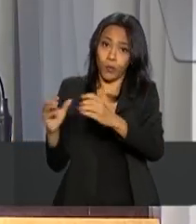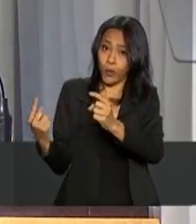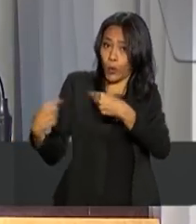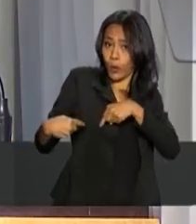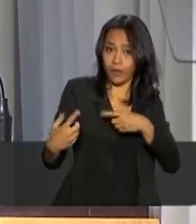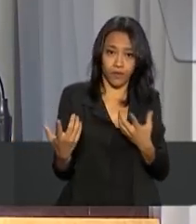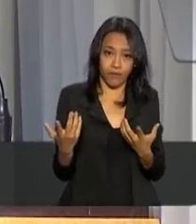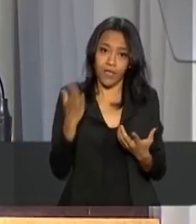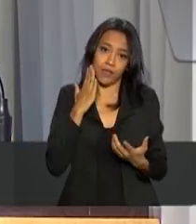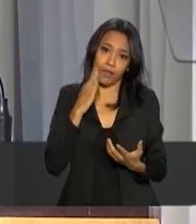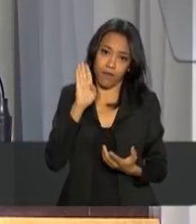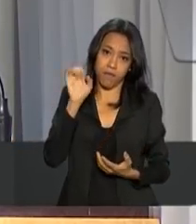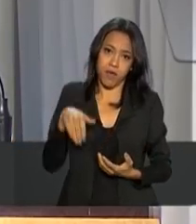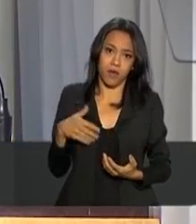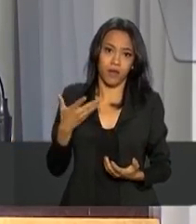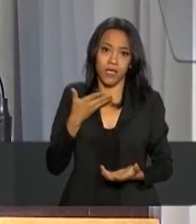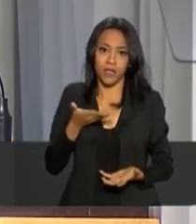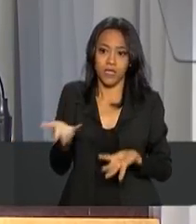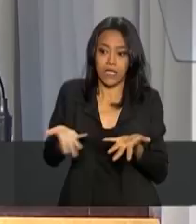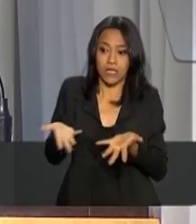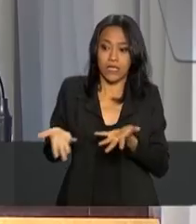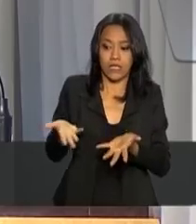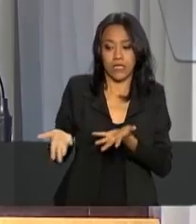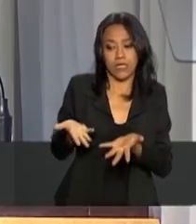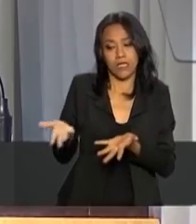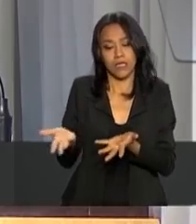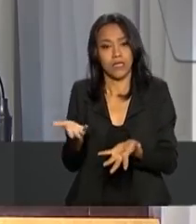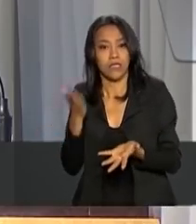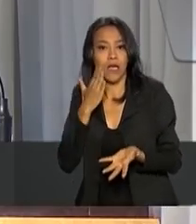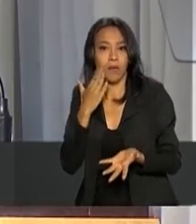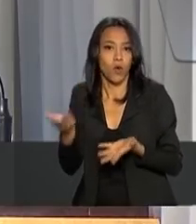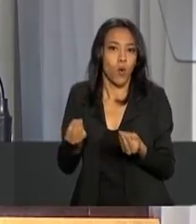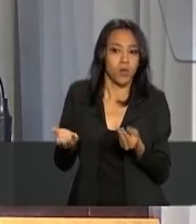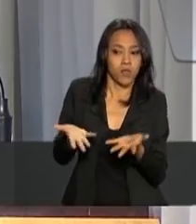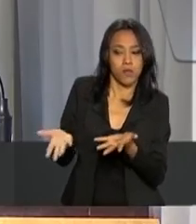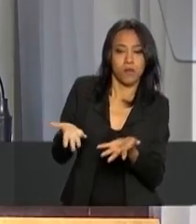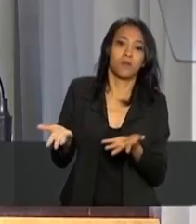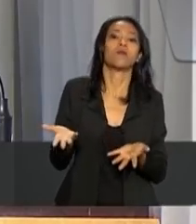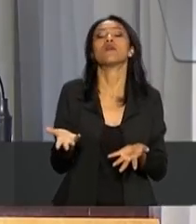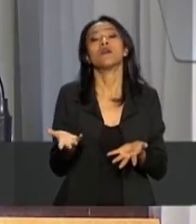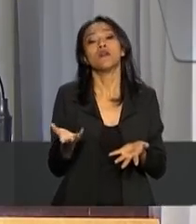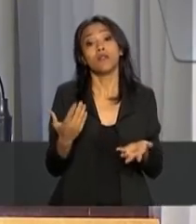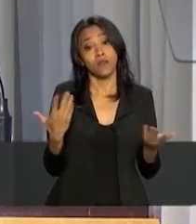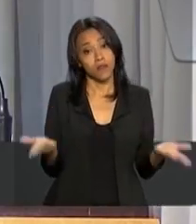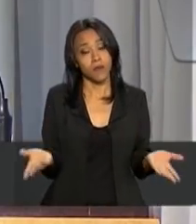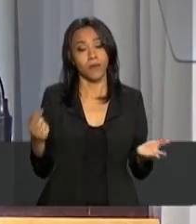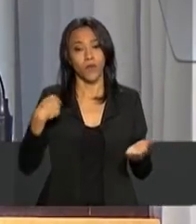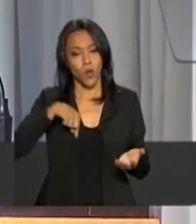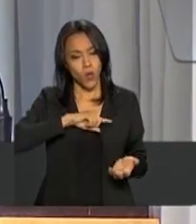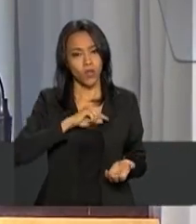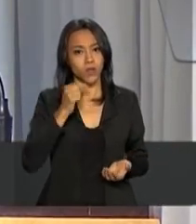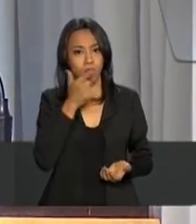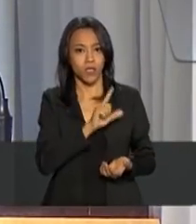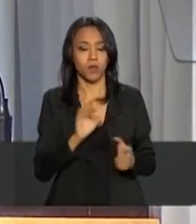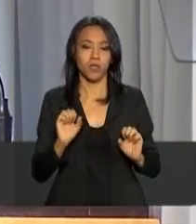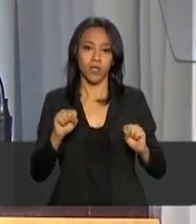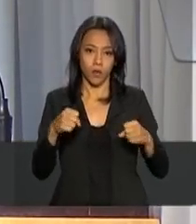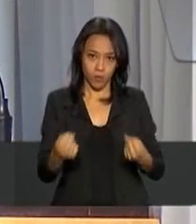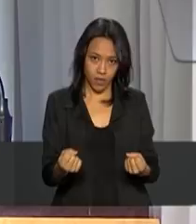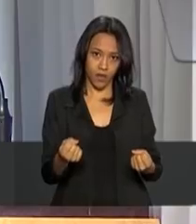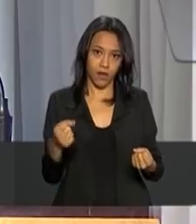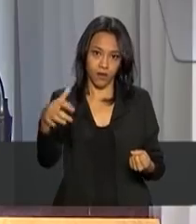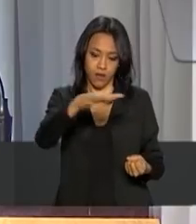levá-la com muito jeito, não é? E, neste particular, volto a dizer, nós conseguimos recuperar, por exemplo, no tópico